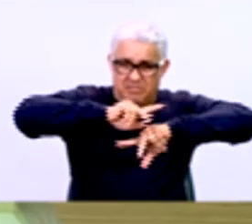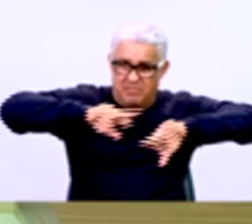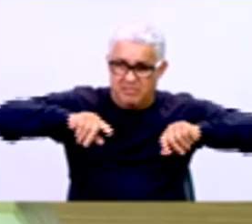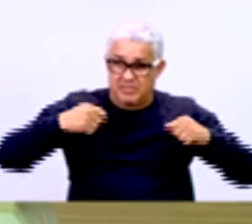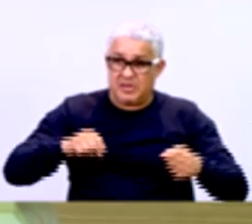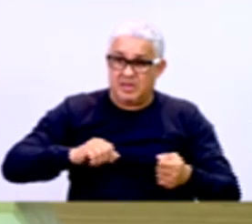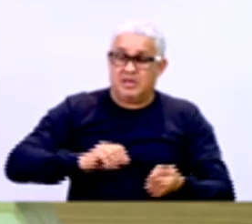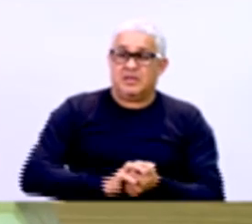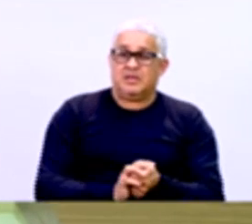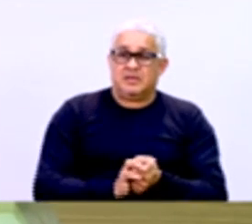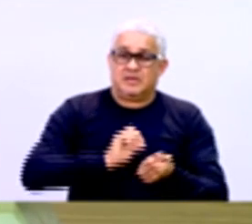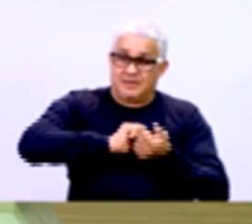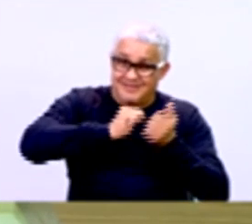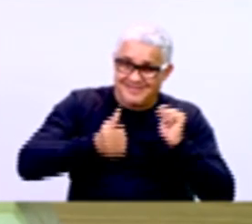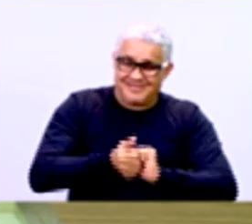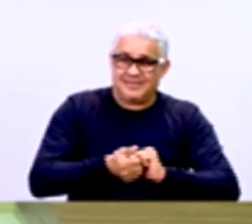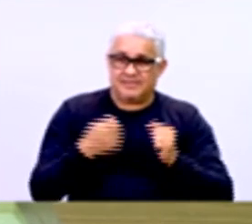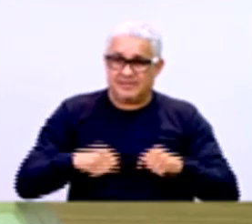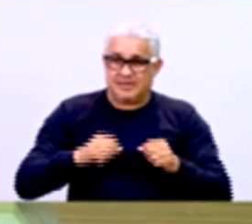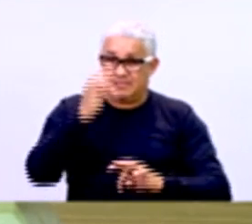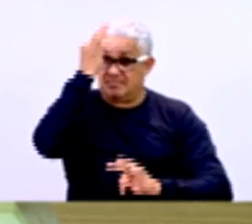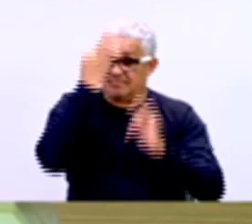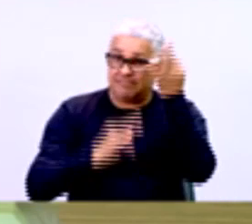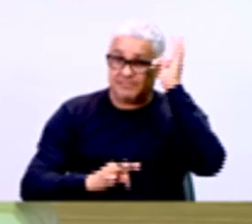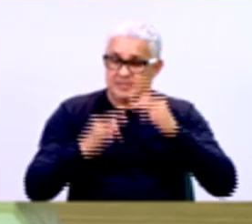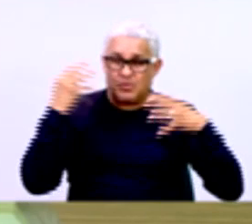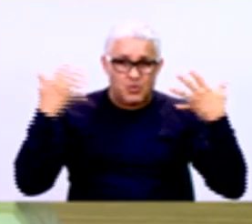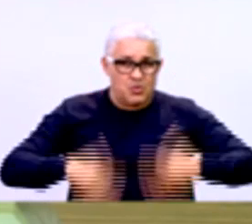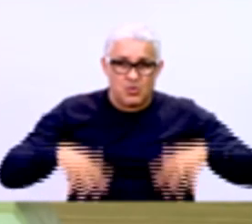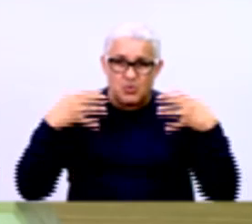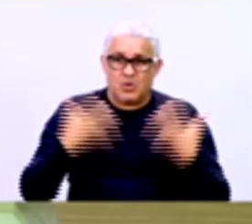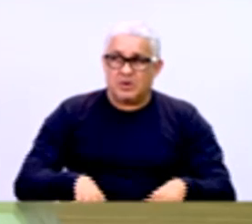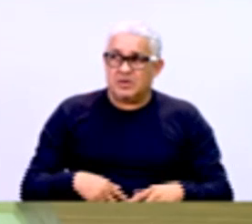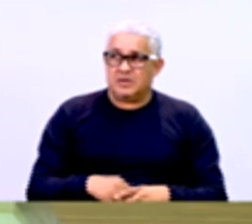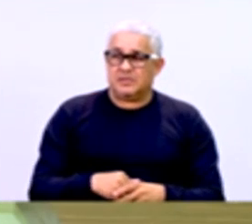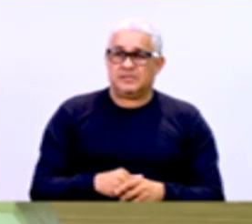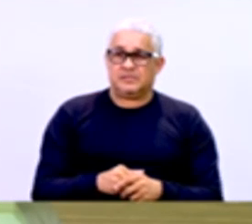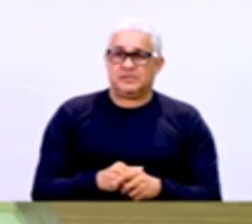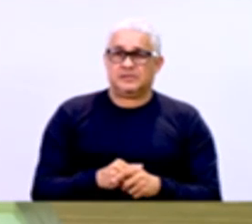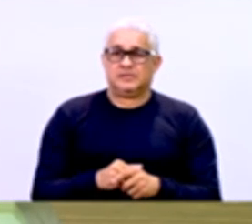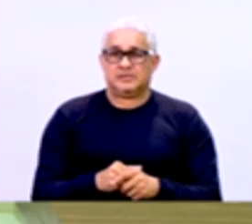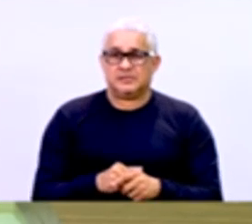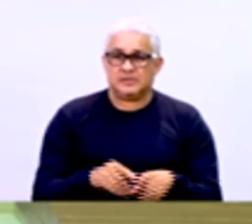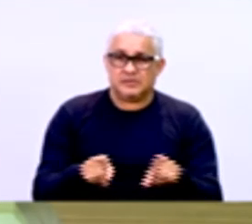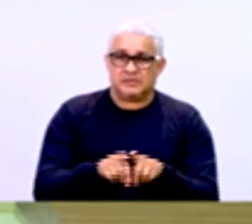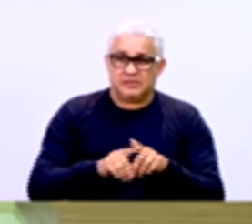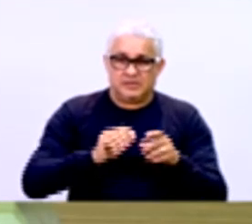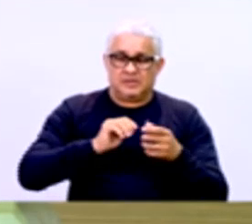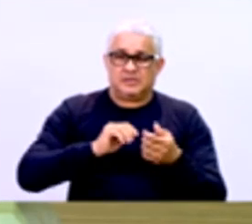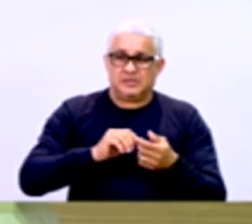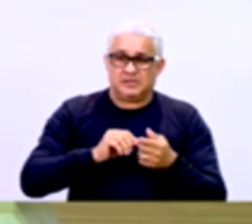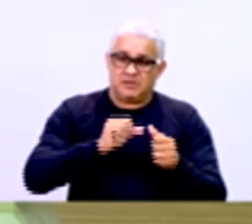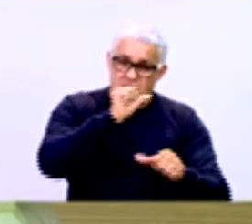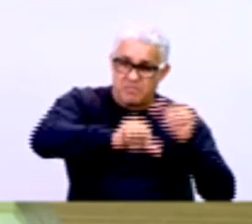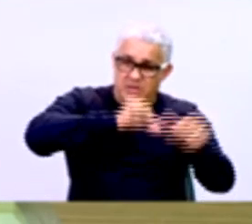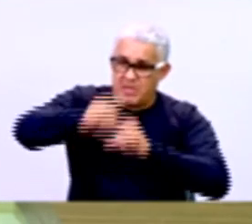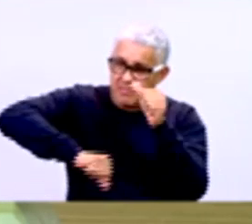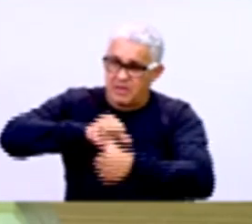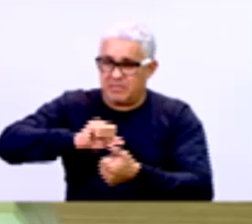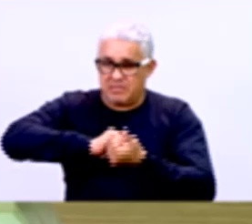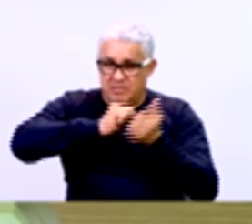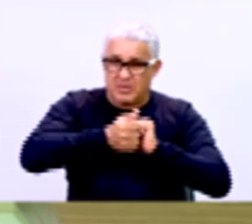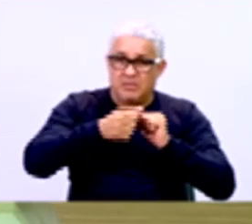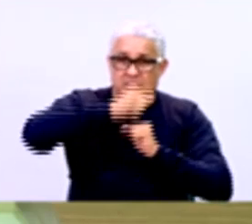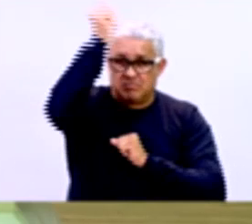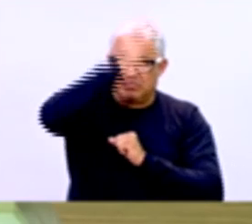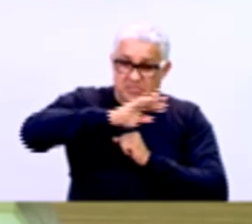reciclado, o material eletrônico, ele demanda uma tecnologia muito grande. É um dos fatores que levam à pequena reciclagem desse material. Aqui no